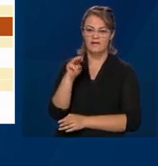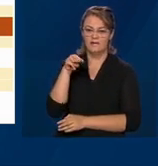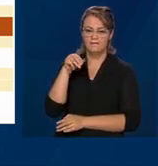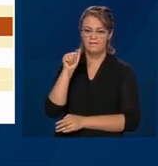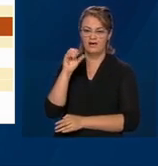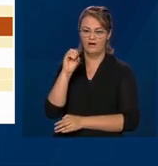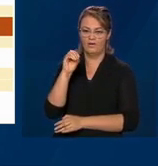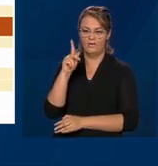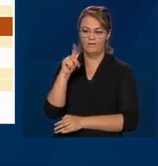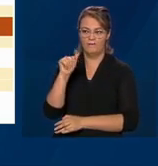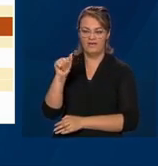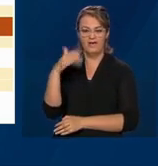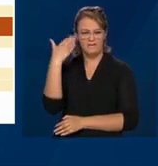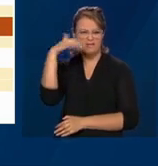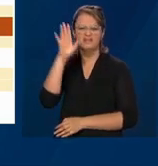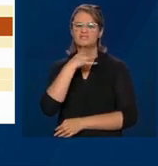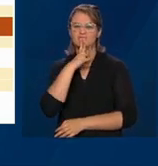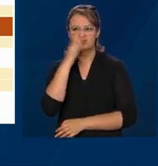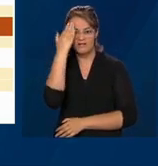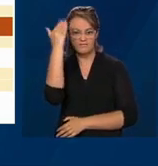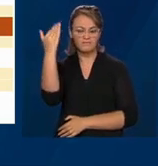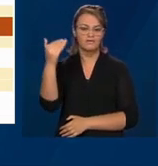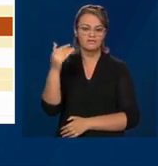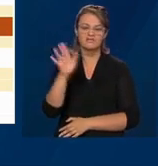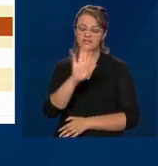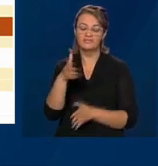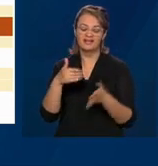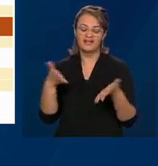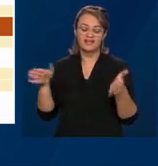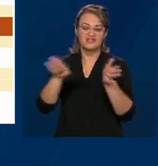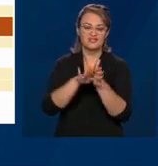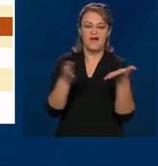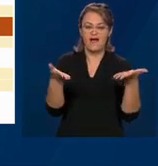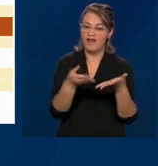reguladora, por ser uma farmacopeia mais recente,